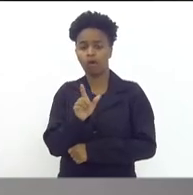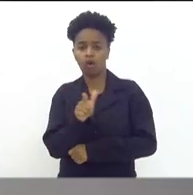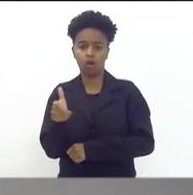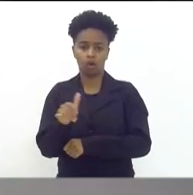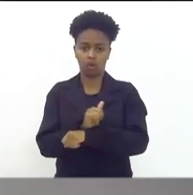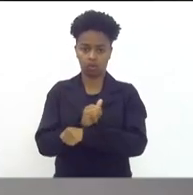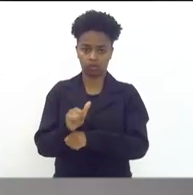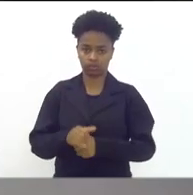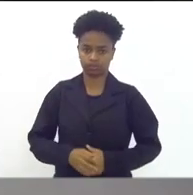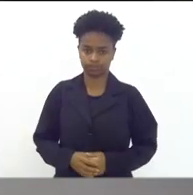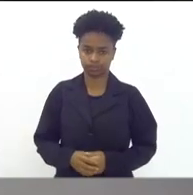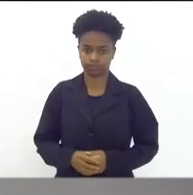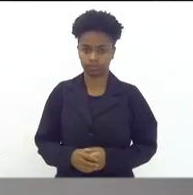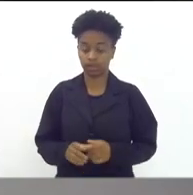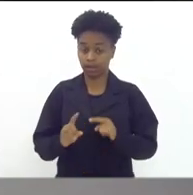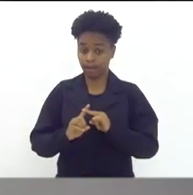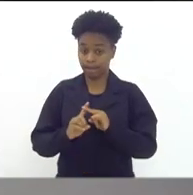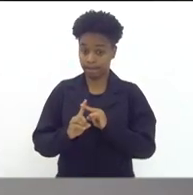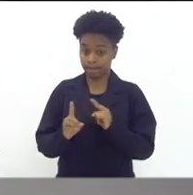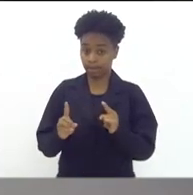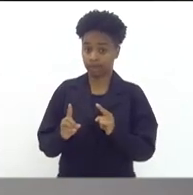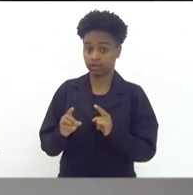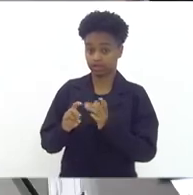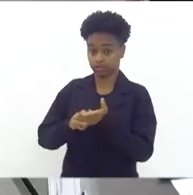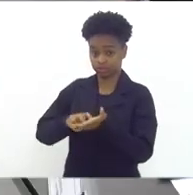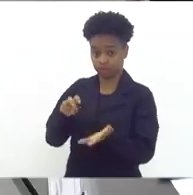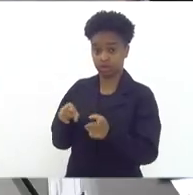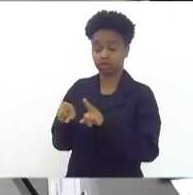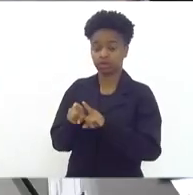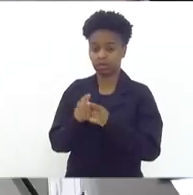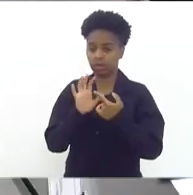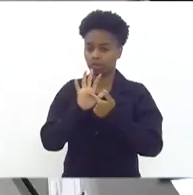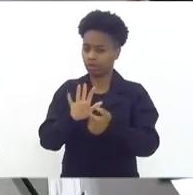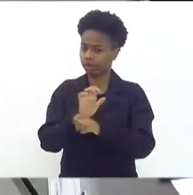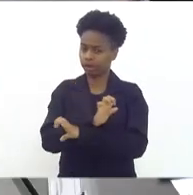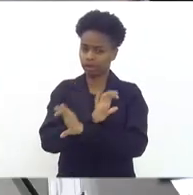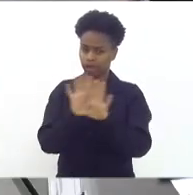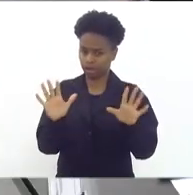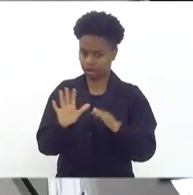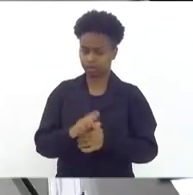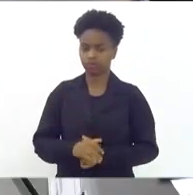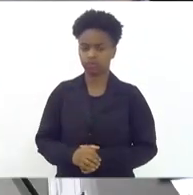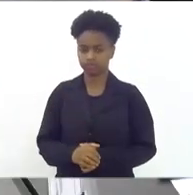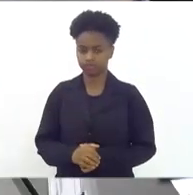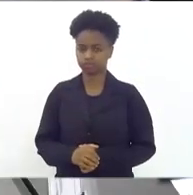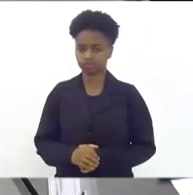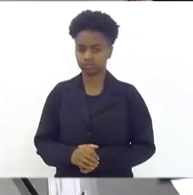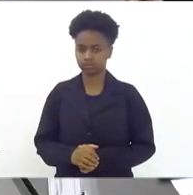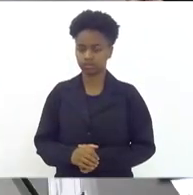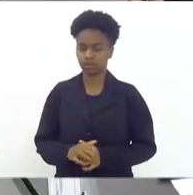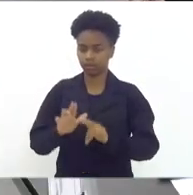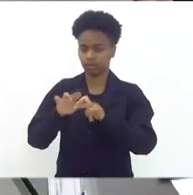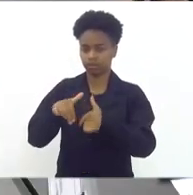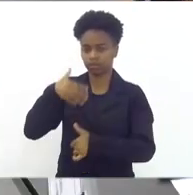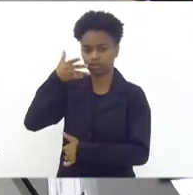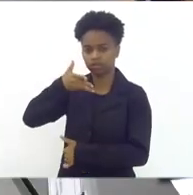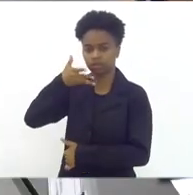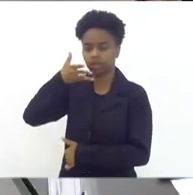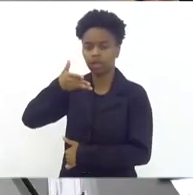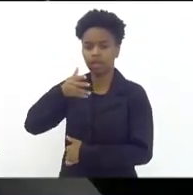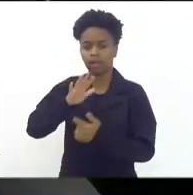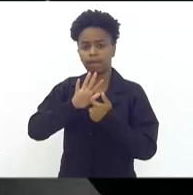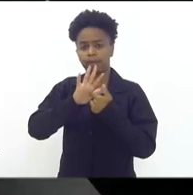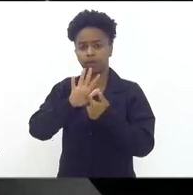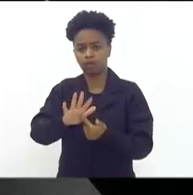na oitiva da presidente da Natu hoje também ficou muito claro e pelo depoimento dela que é uma pendência